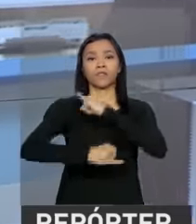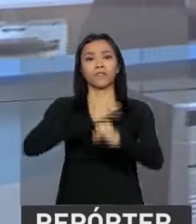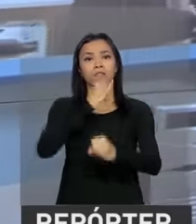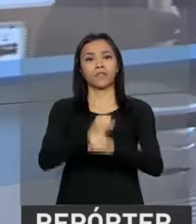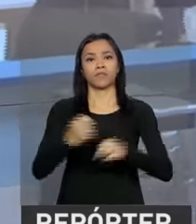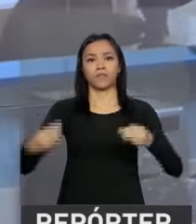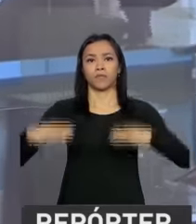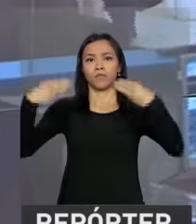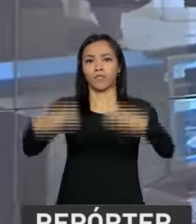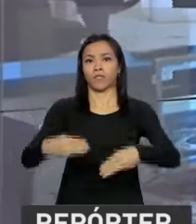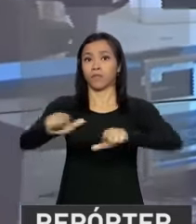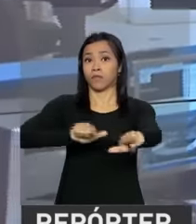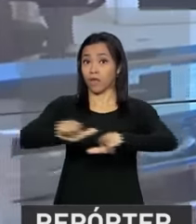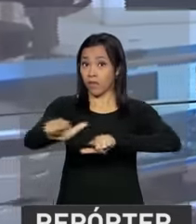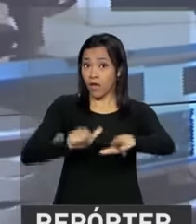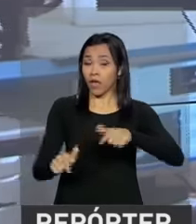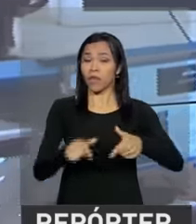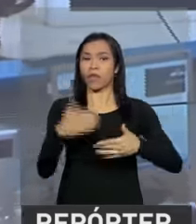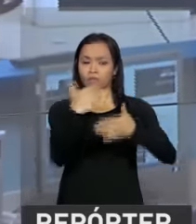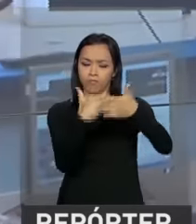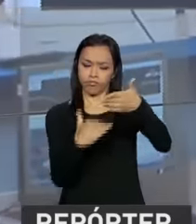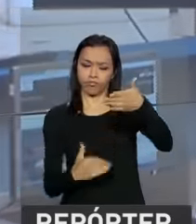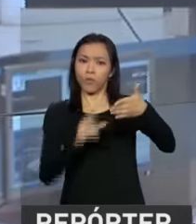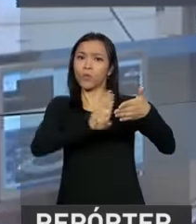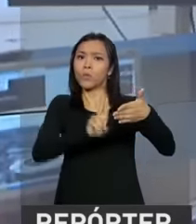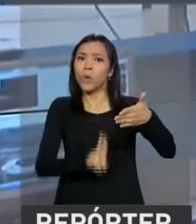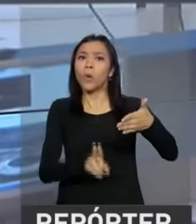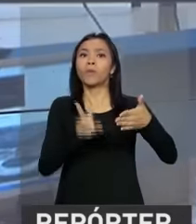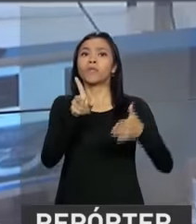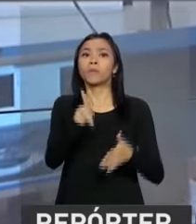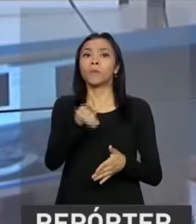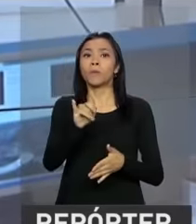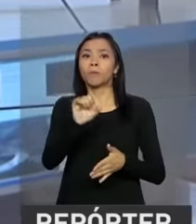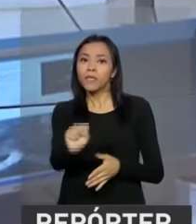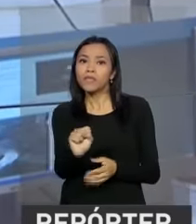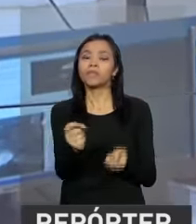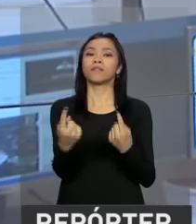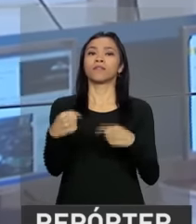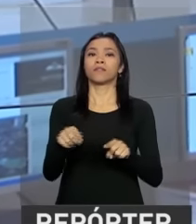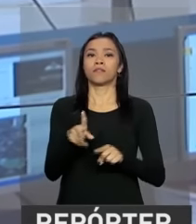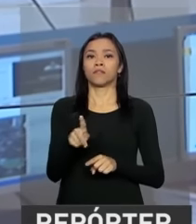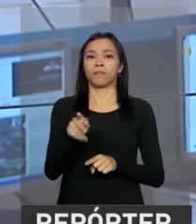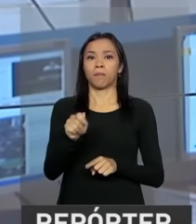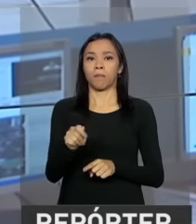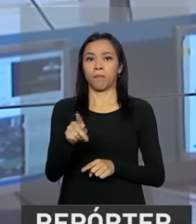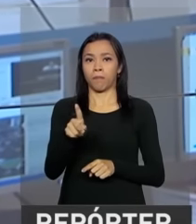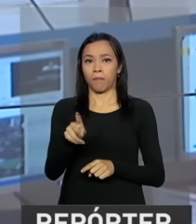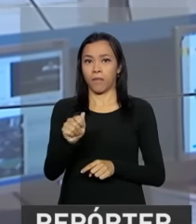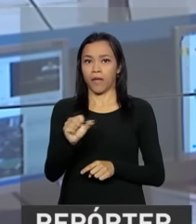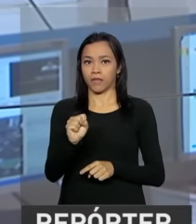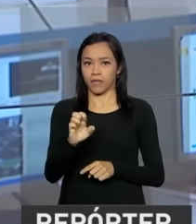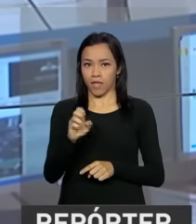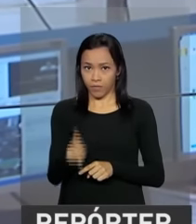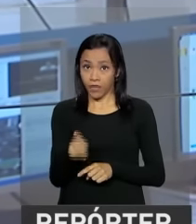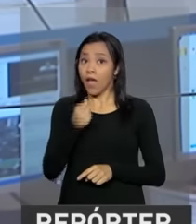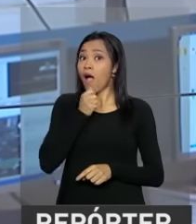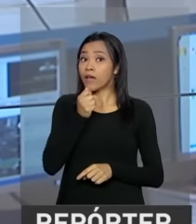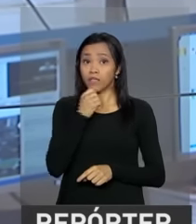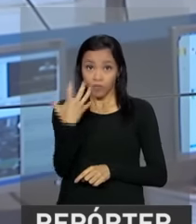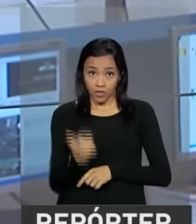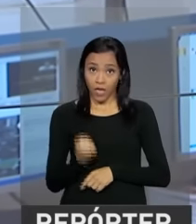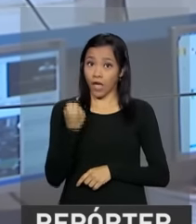a lista com os nomes dos beneficiários do pispasep os trabalhadores que ainda não sacaram o abono salarial ano base